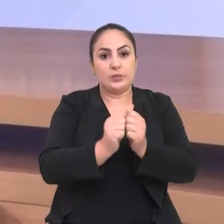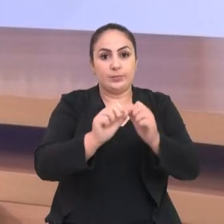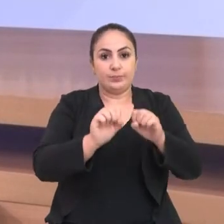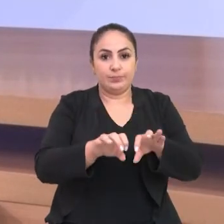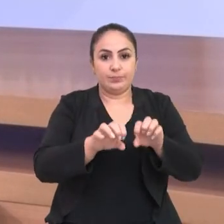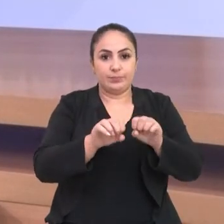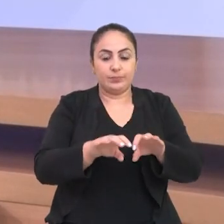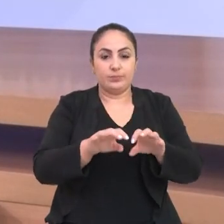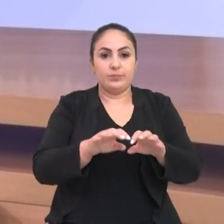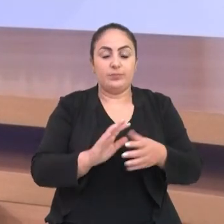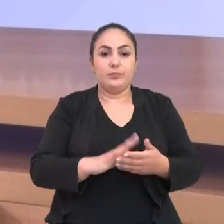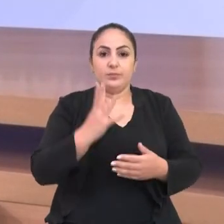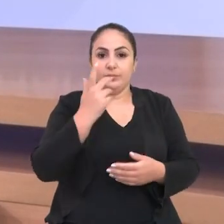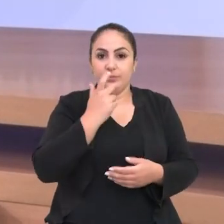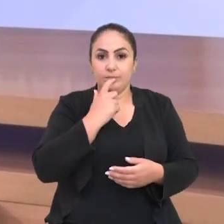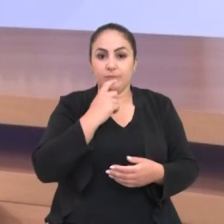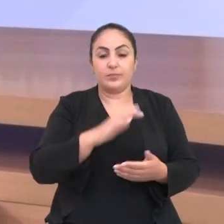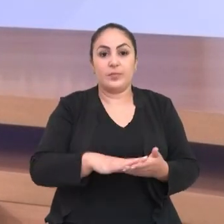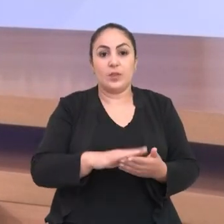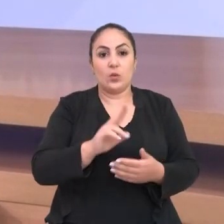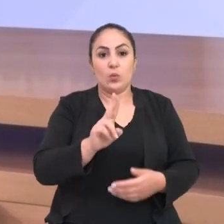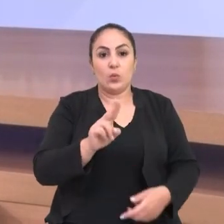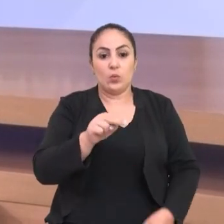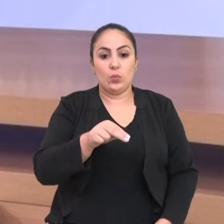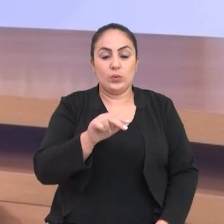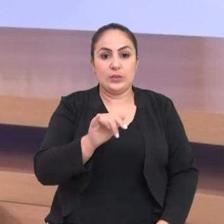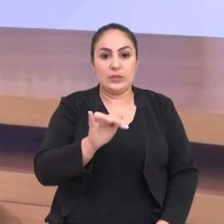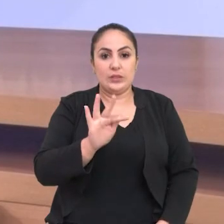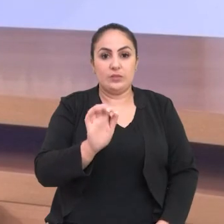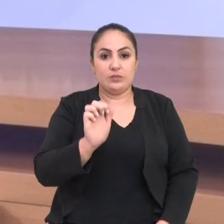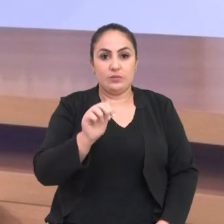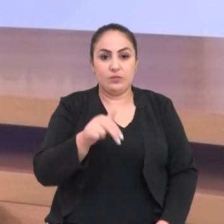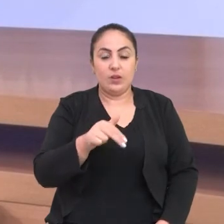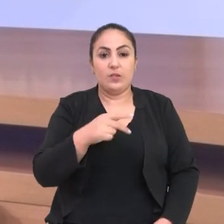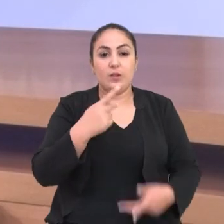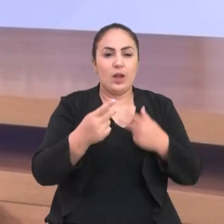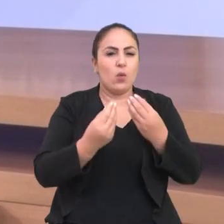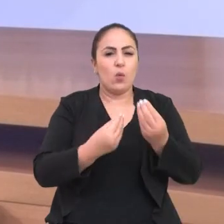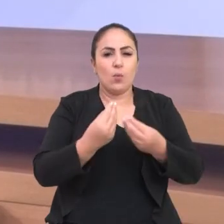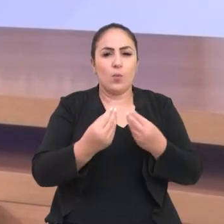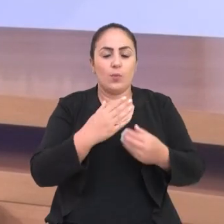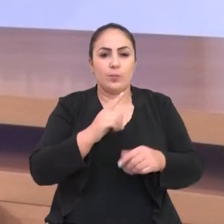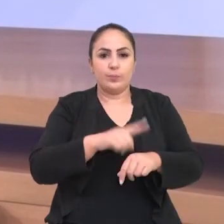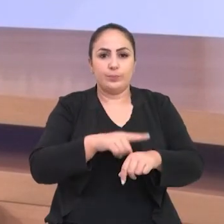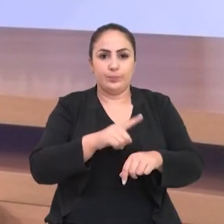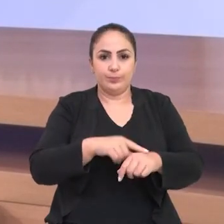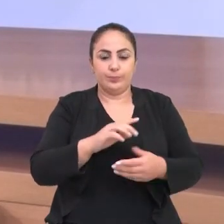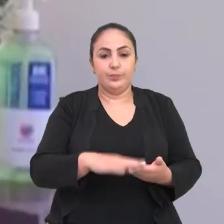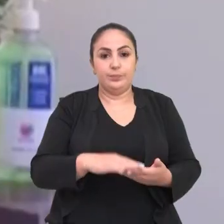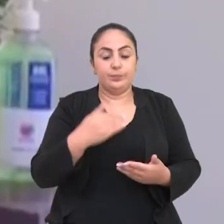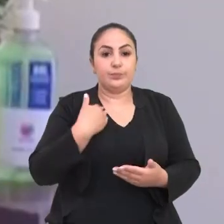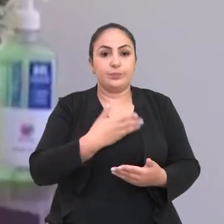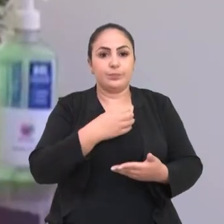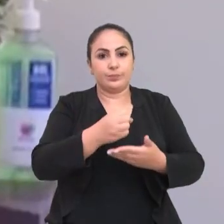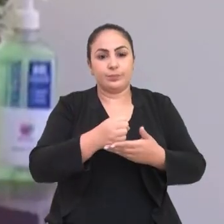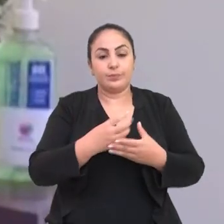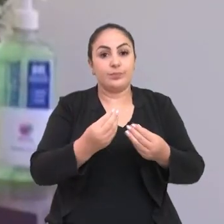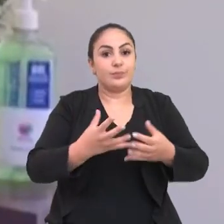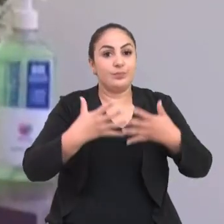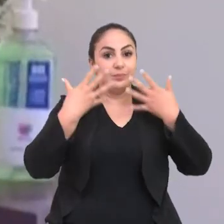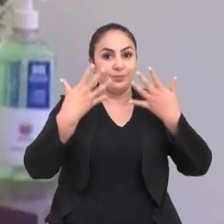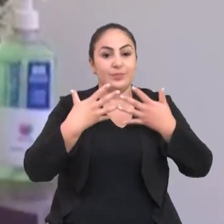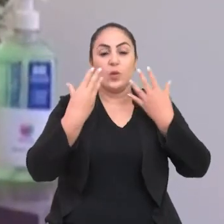Associação União pela Educação das Infâncias, a Uninfã, contar como foi esse momento. Eu vim